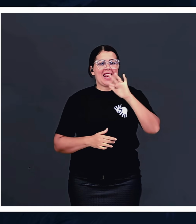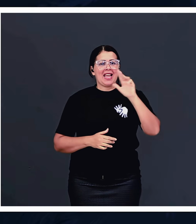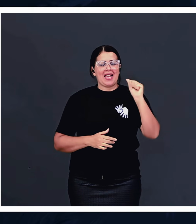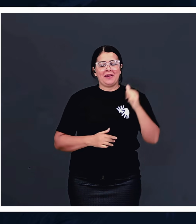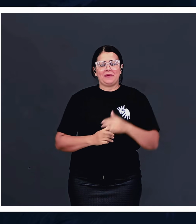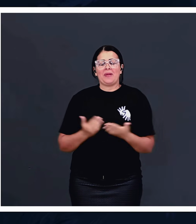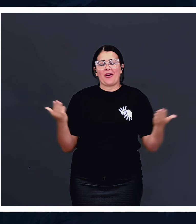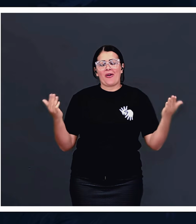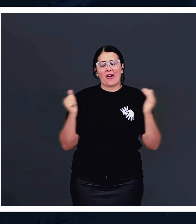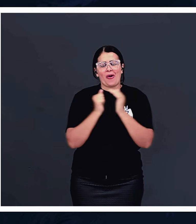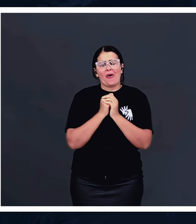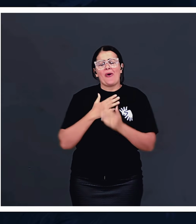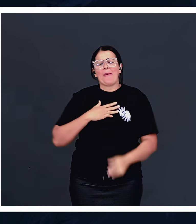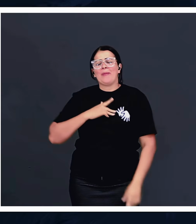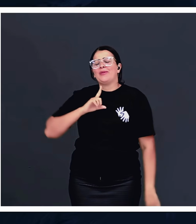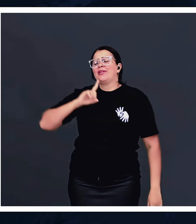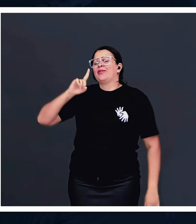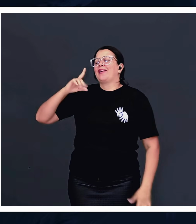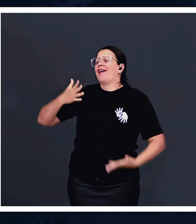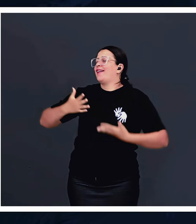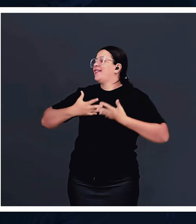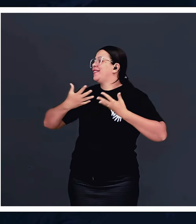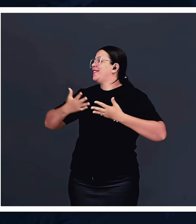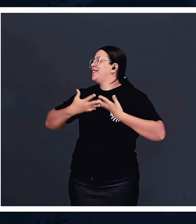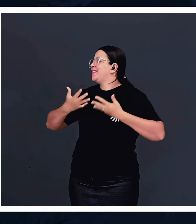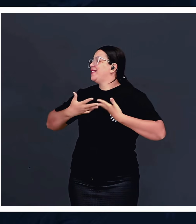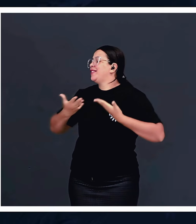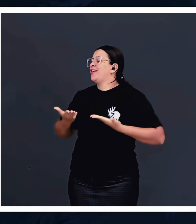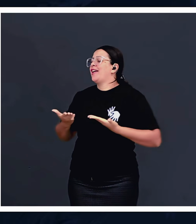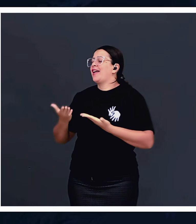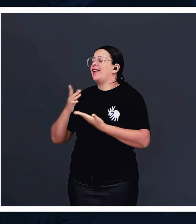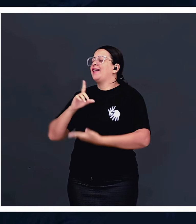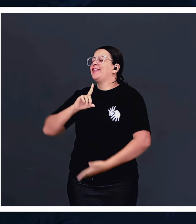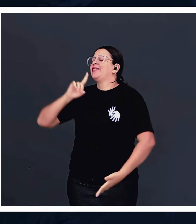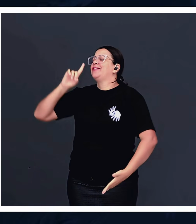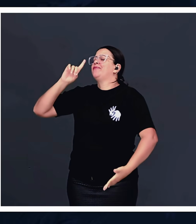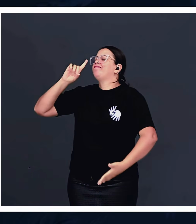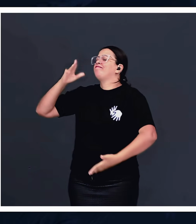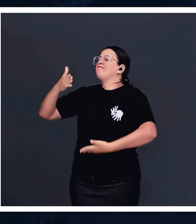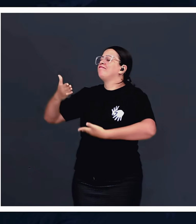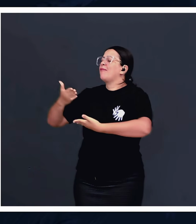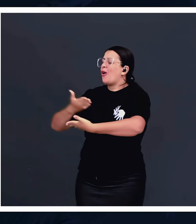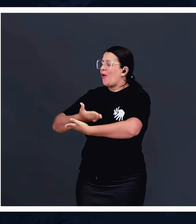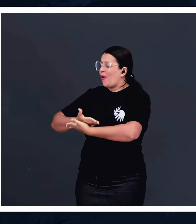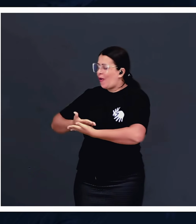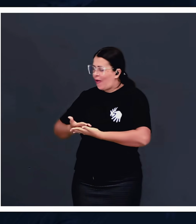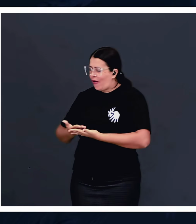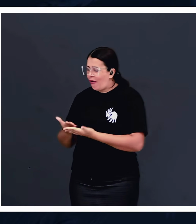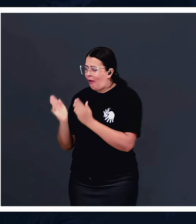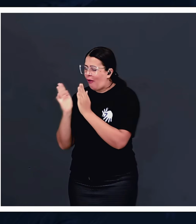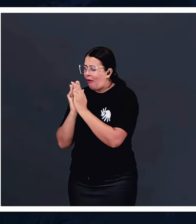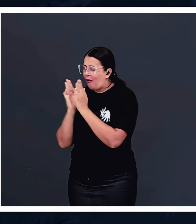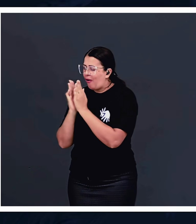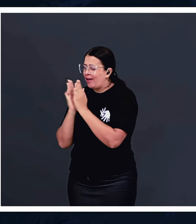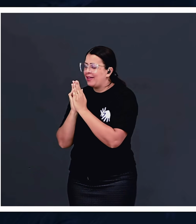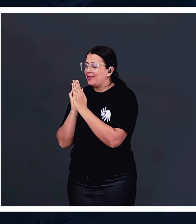meu Deus, que alegria estar aqui na tua presença, orando pela Ana